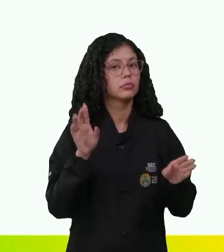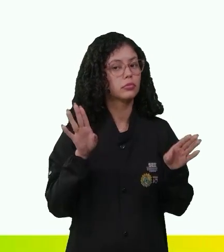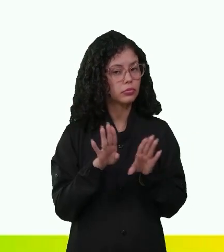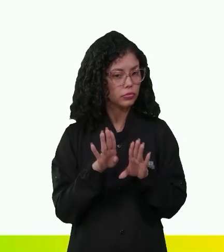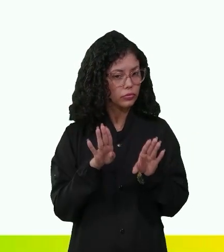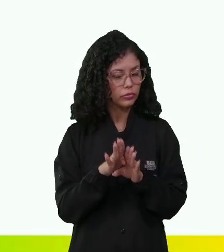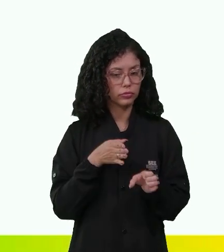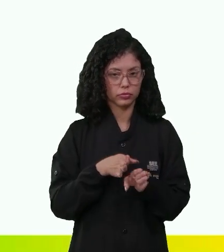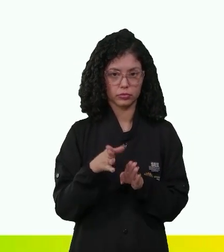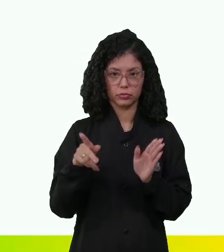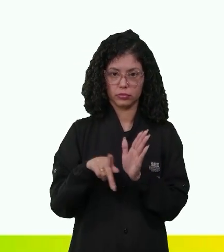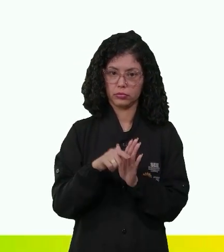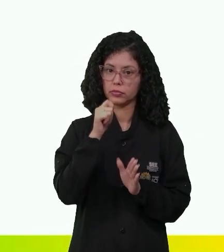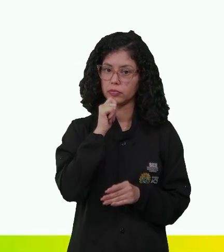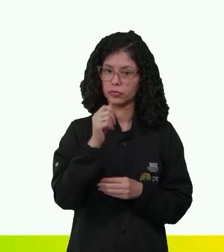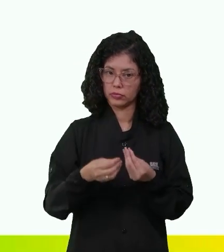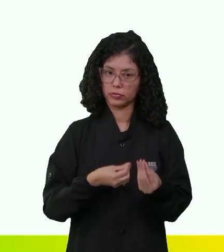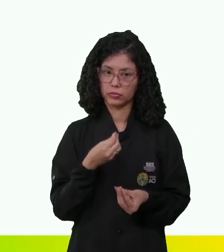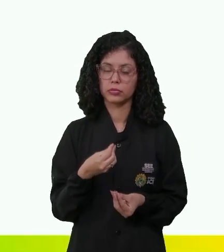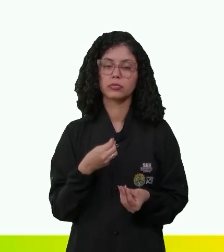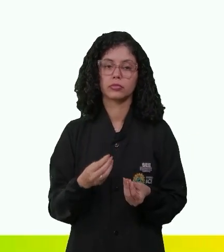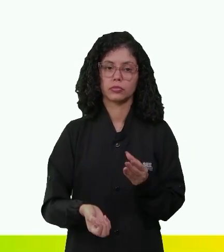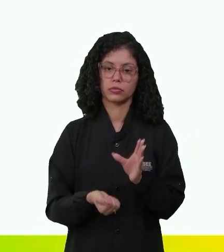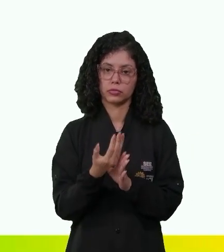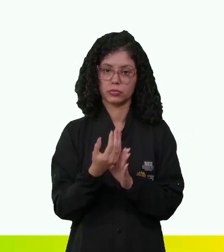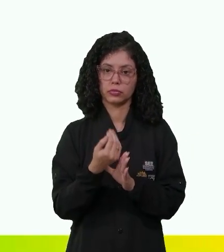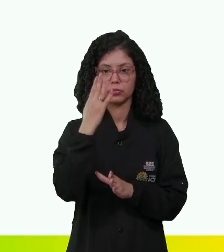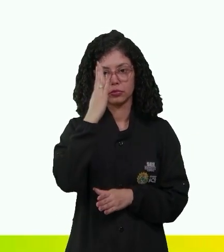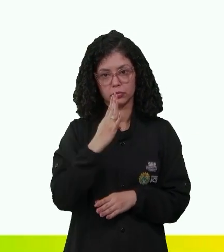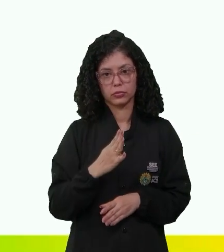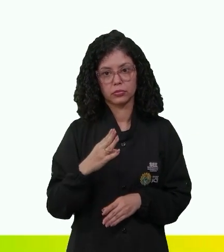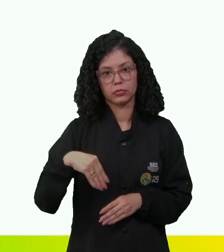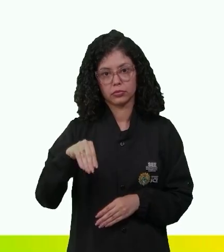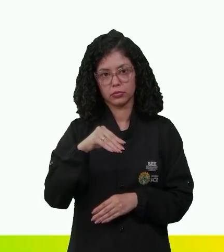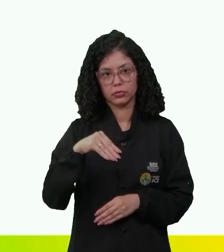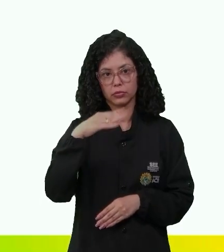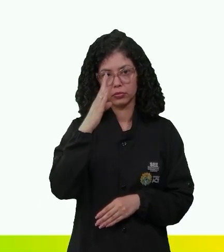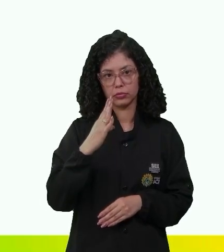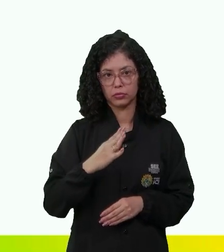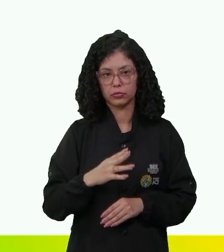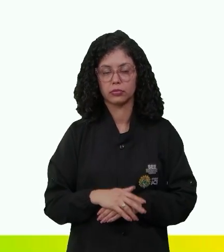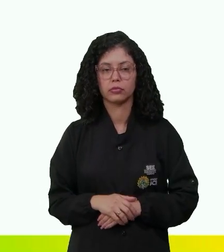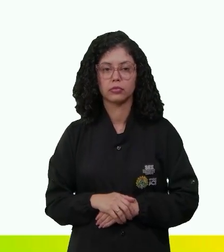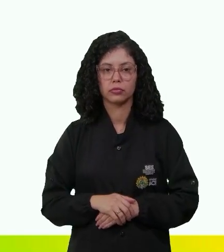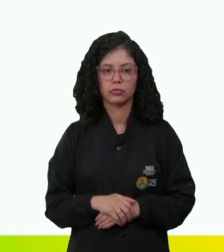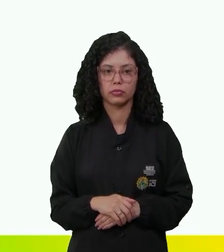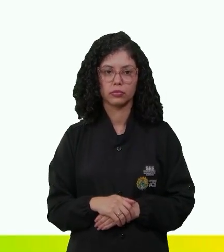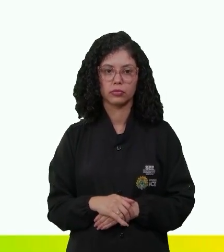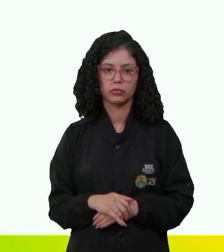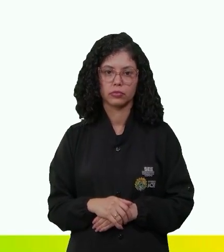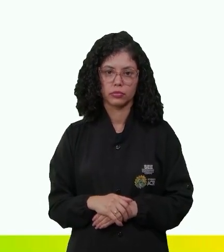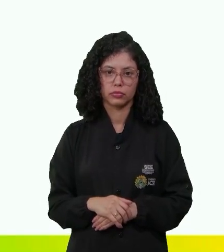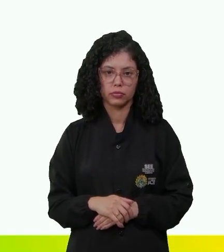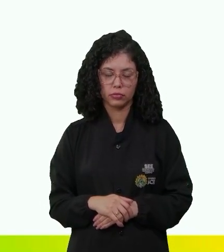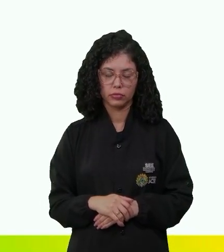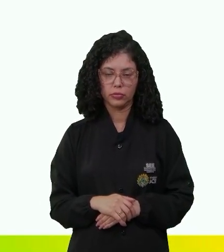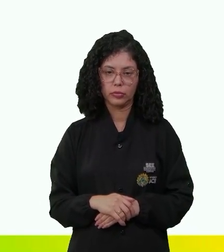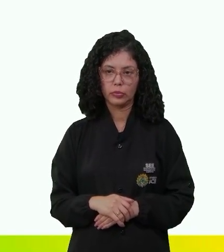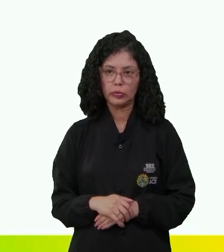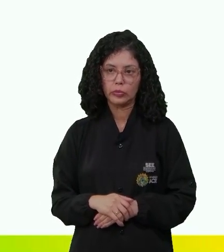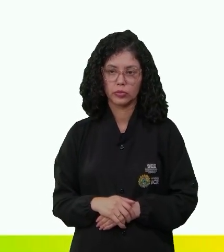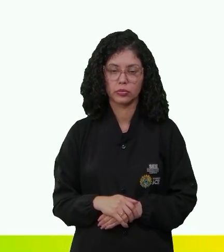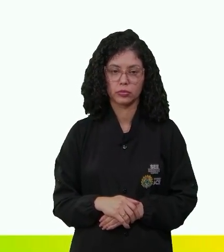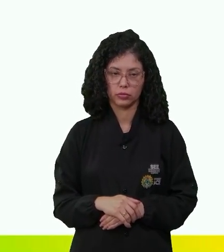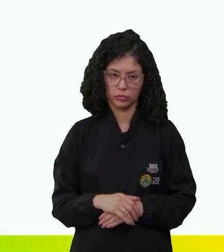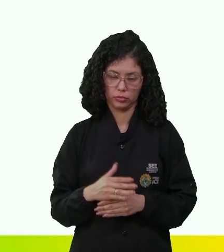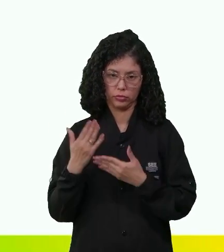se consolidou a formação do território e do Estado brasileiro. Vamos agora